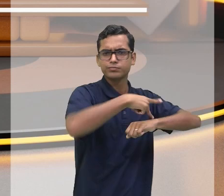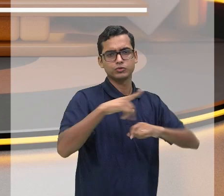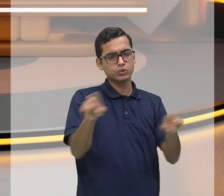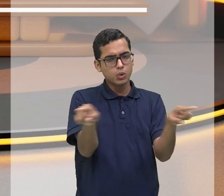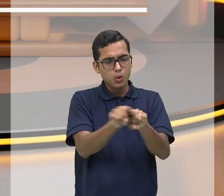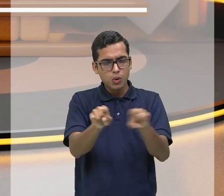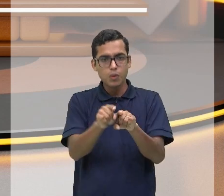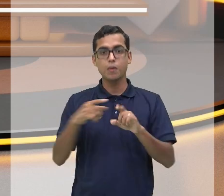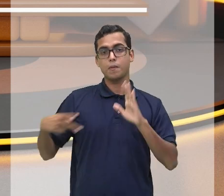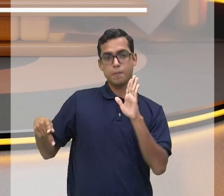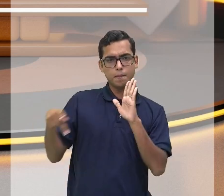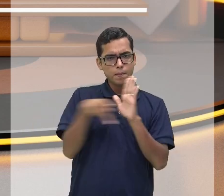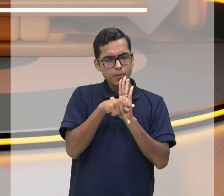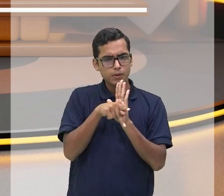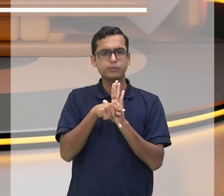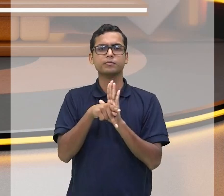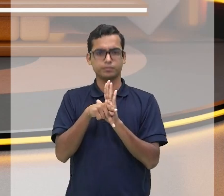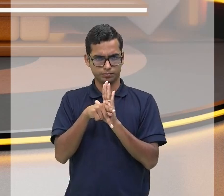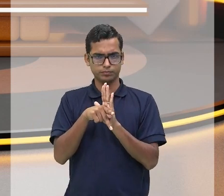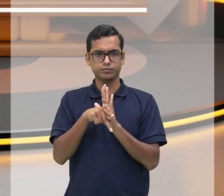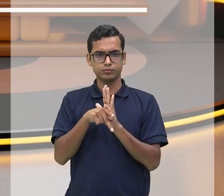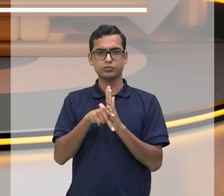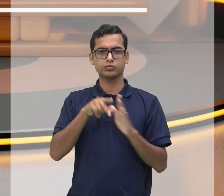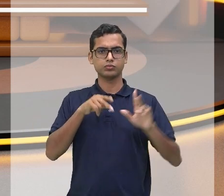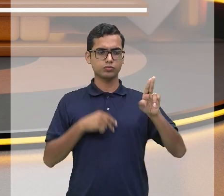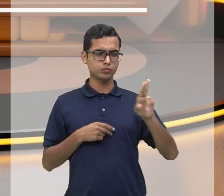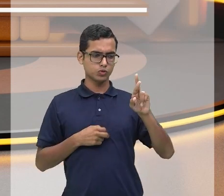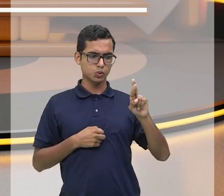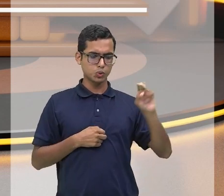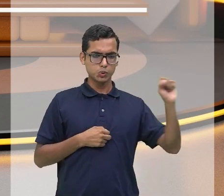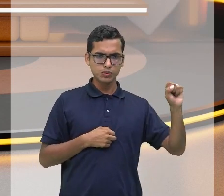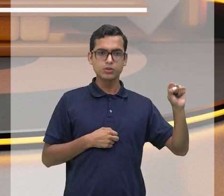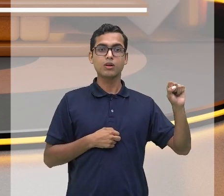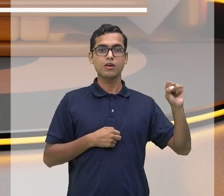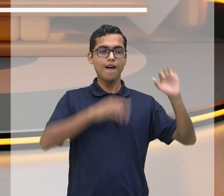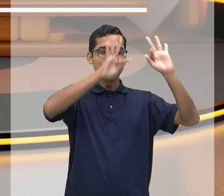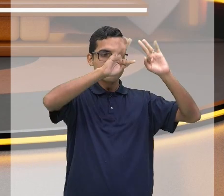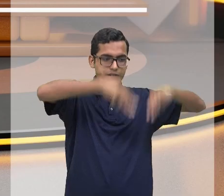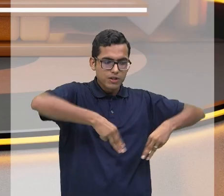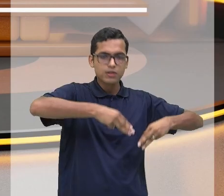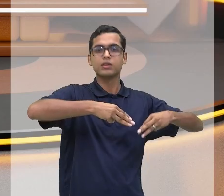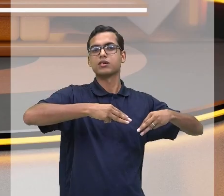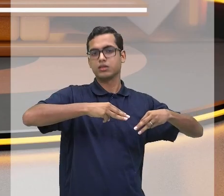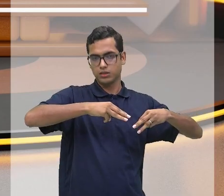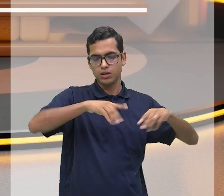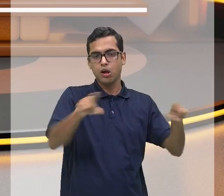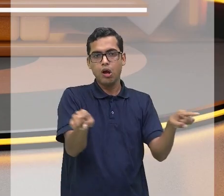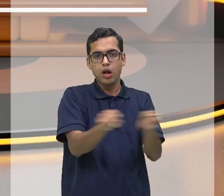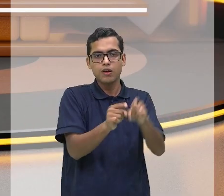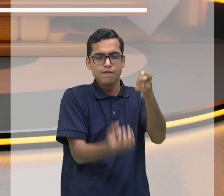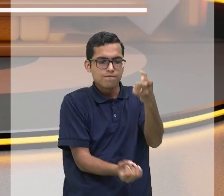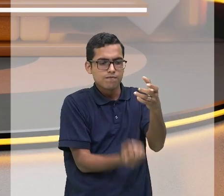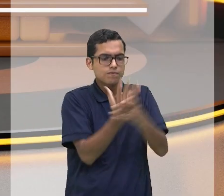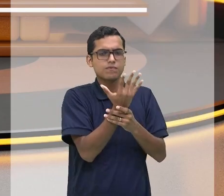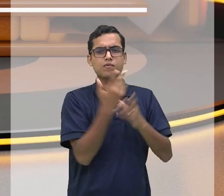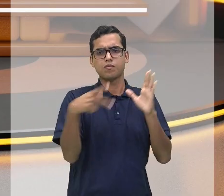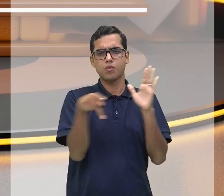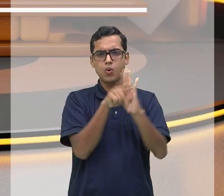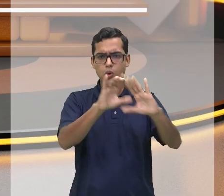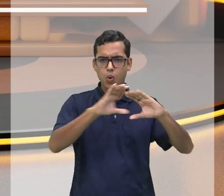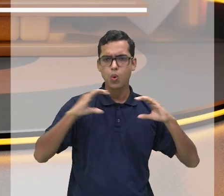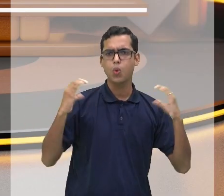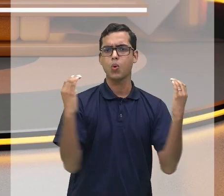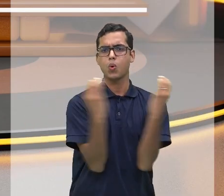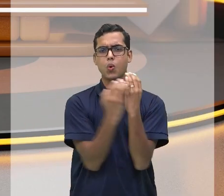a dissolução, o fim da União Soviética, que deu aí o início da formação da Comunidade